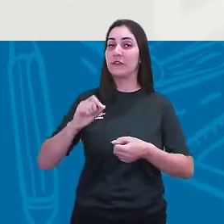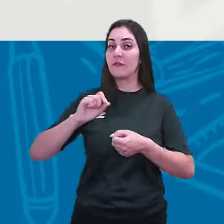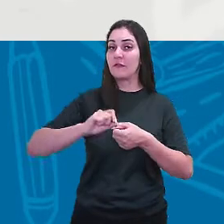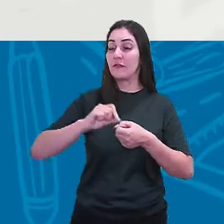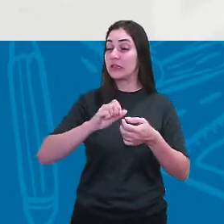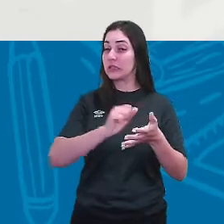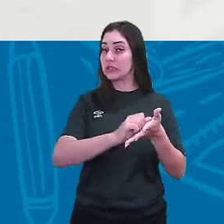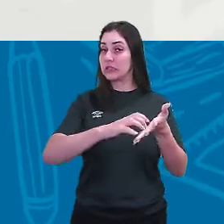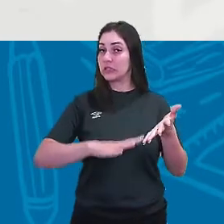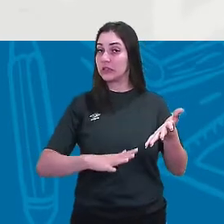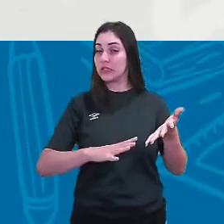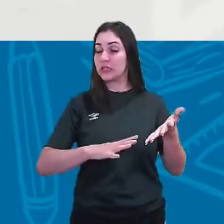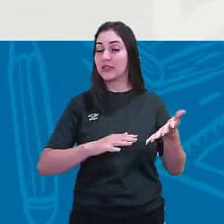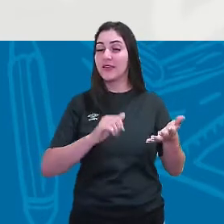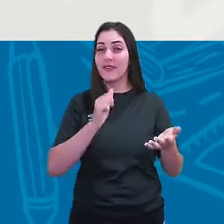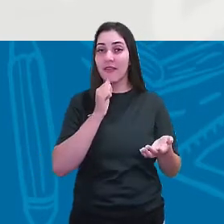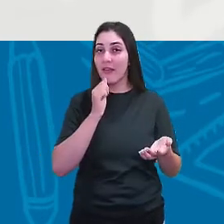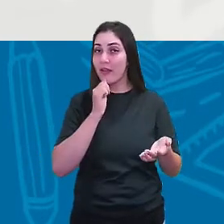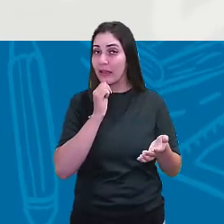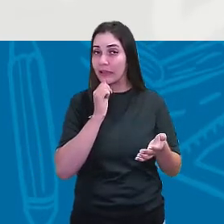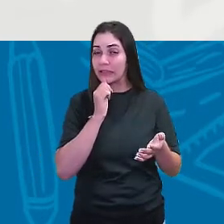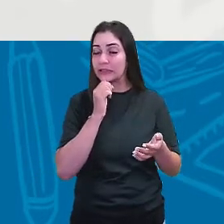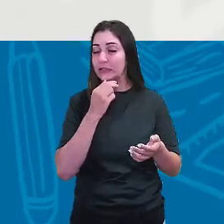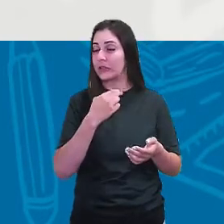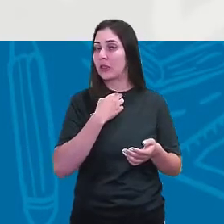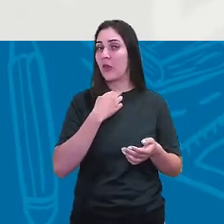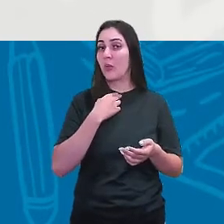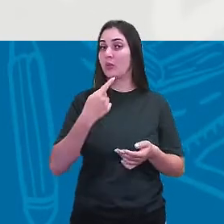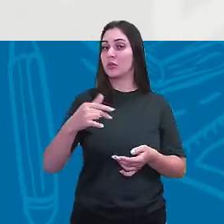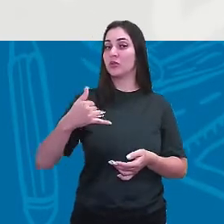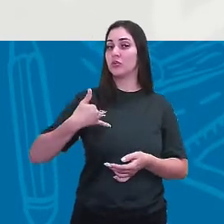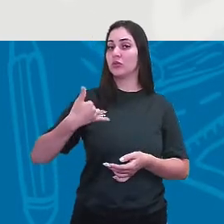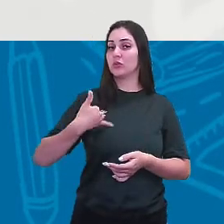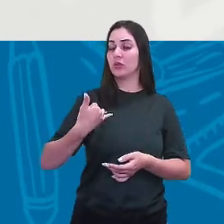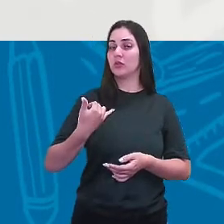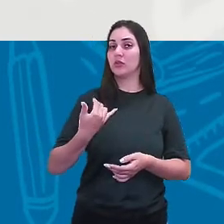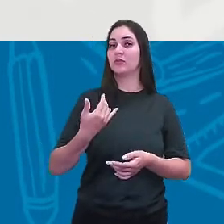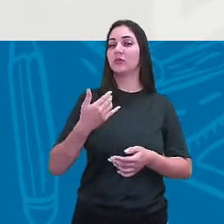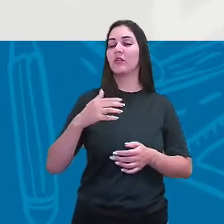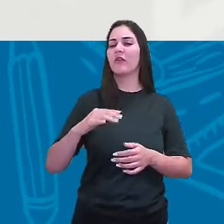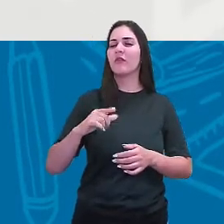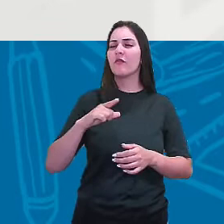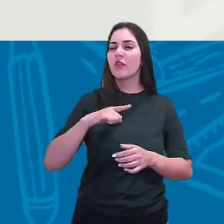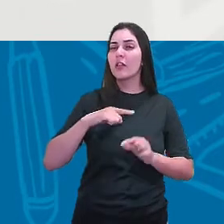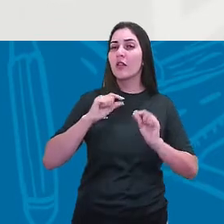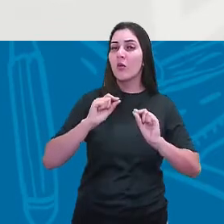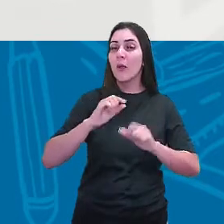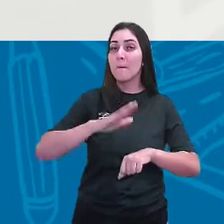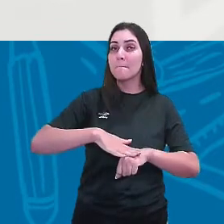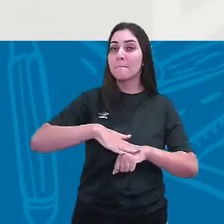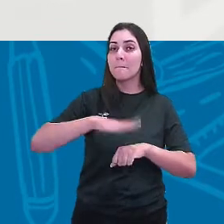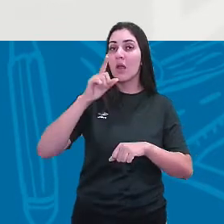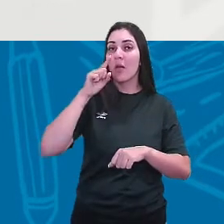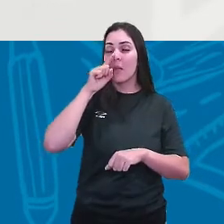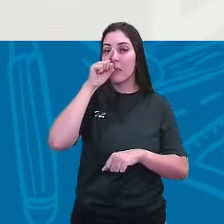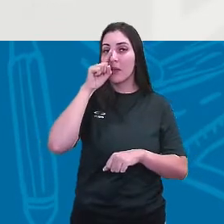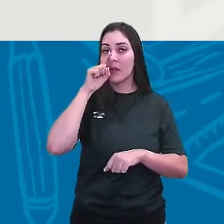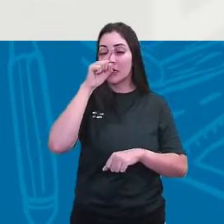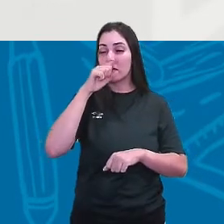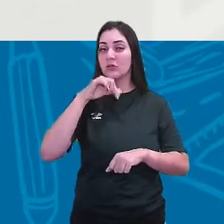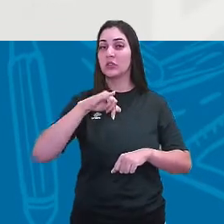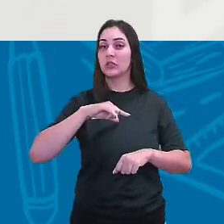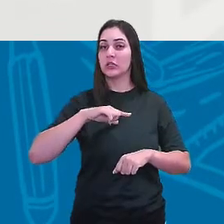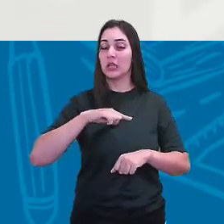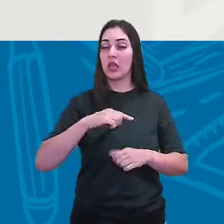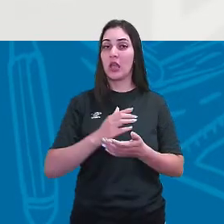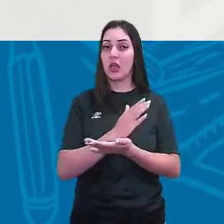atividades que ainda não são adequadas para a sua idade, vai ocorrer um maior risco, né, de você sofrer algum